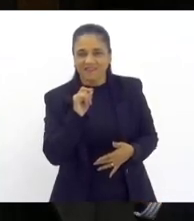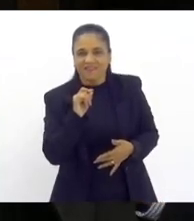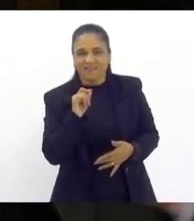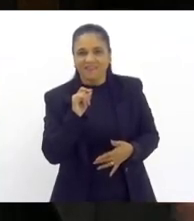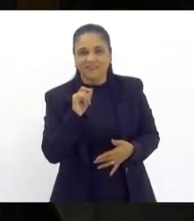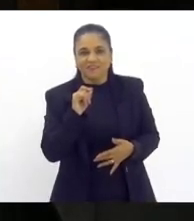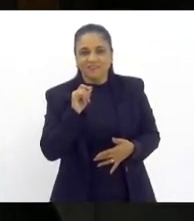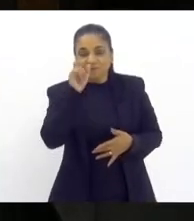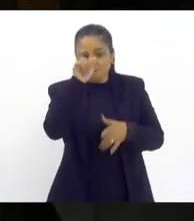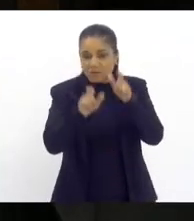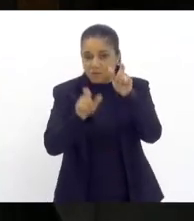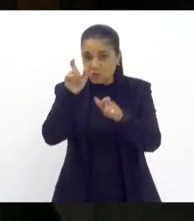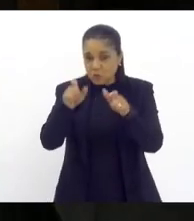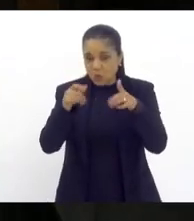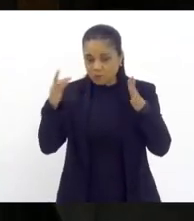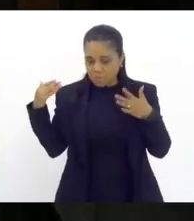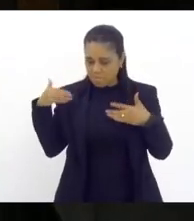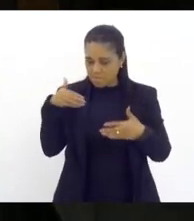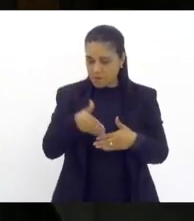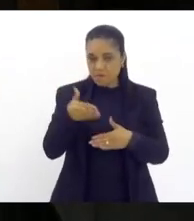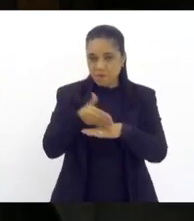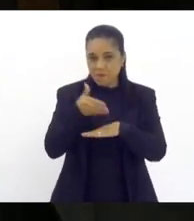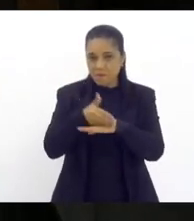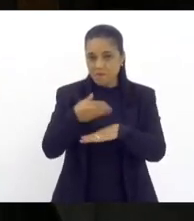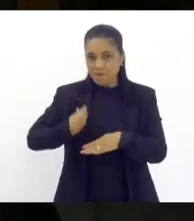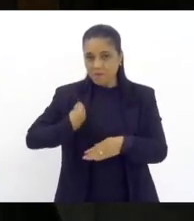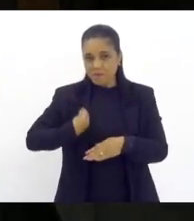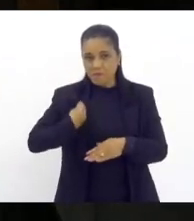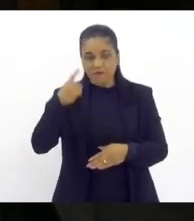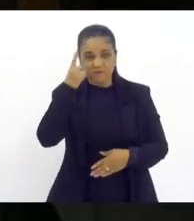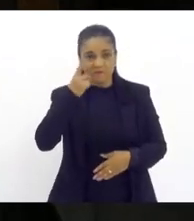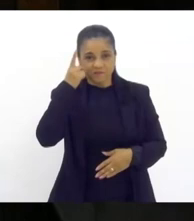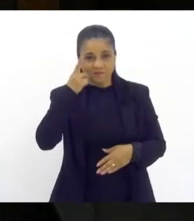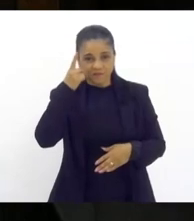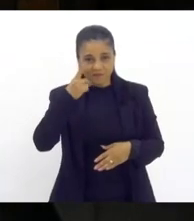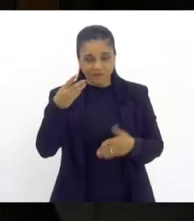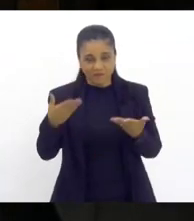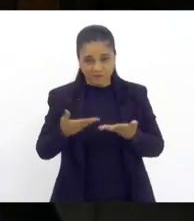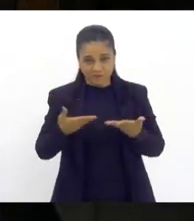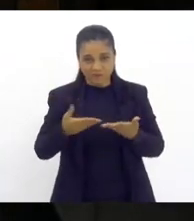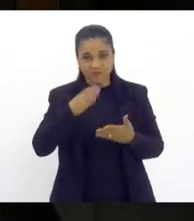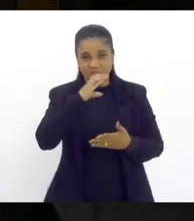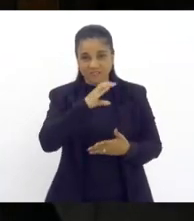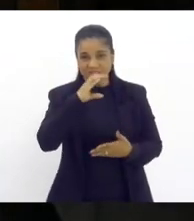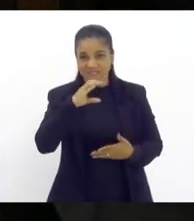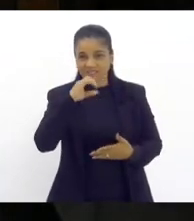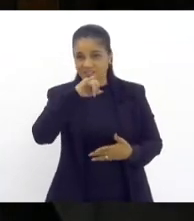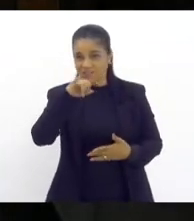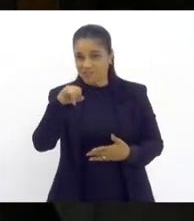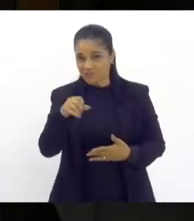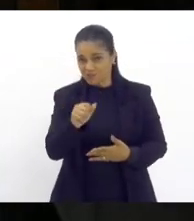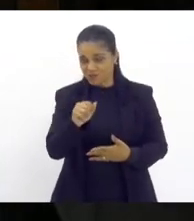para todas as pessoas aqui presentes, a todos os deputados da casa, que a CCJ realizou